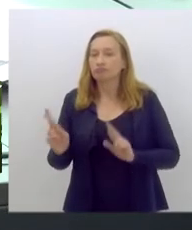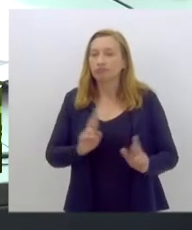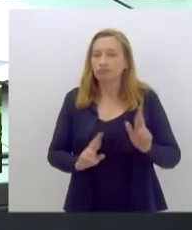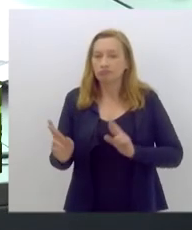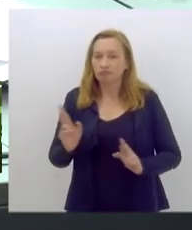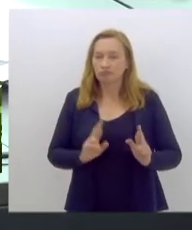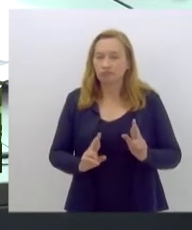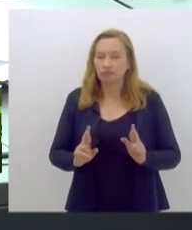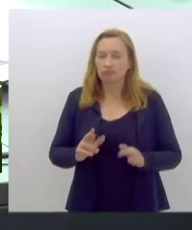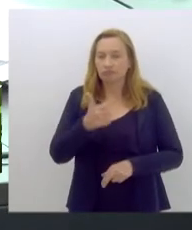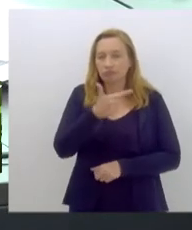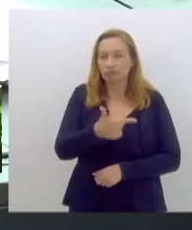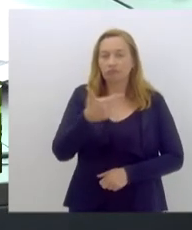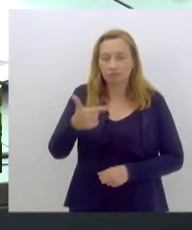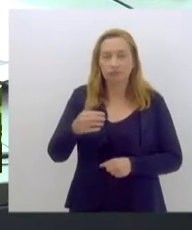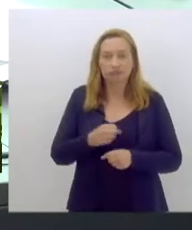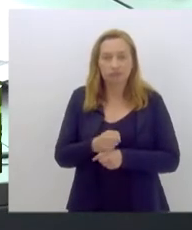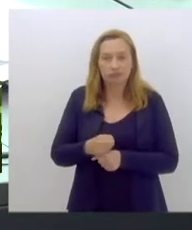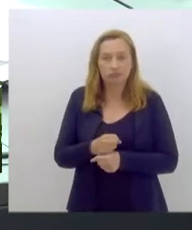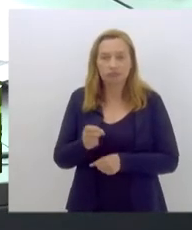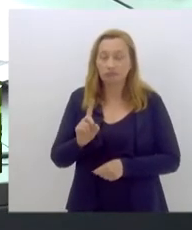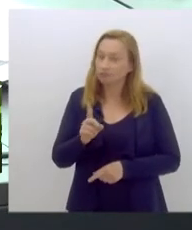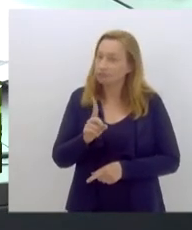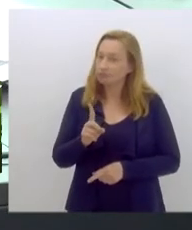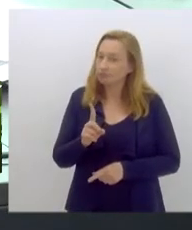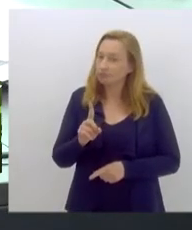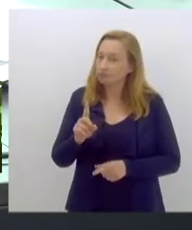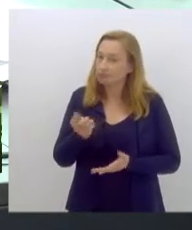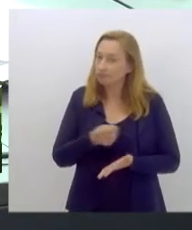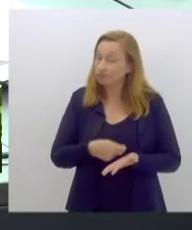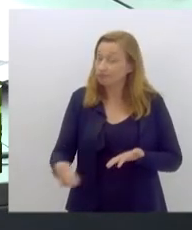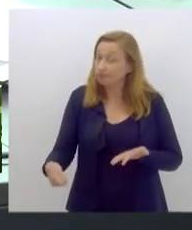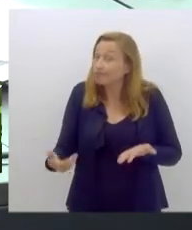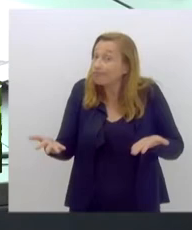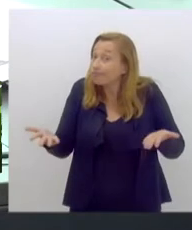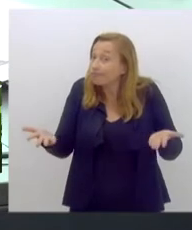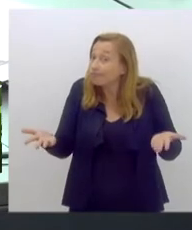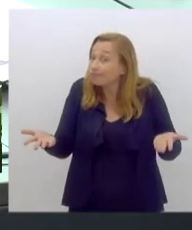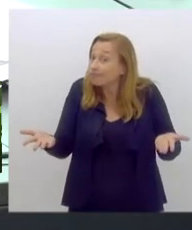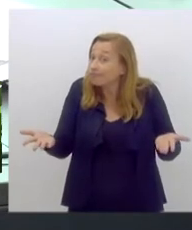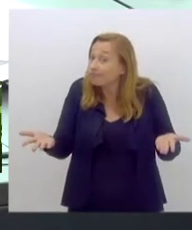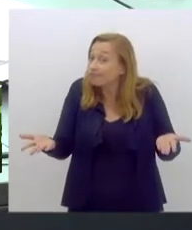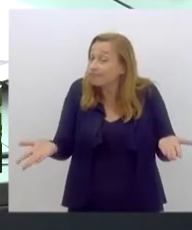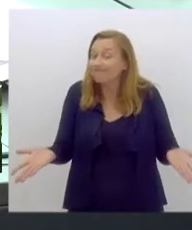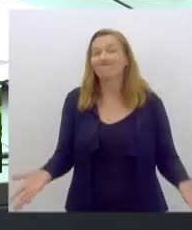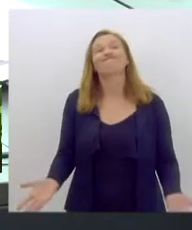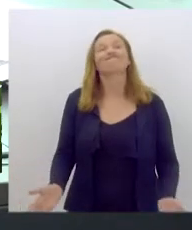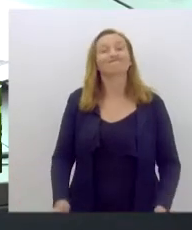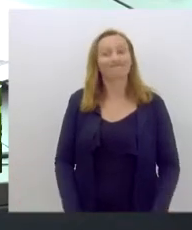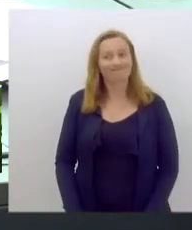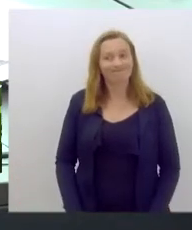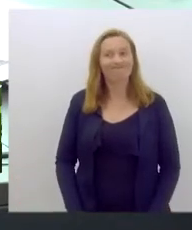de 22. Mas se não está escrito, né, a gente não pode